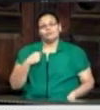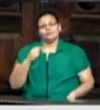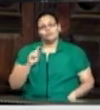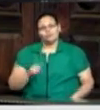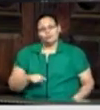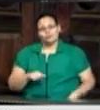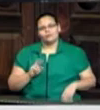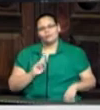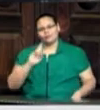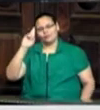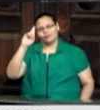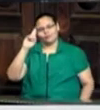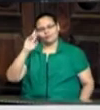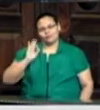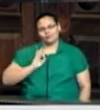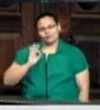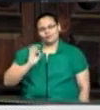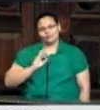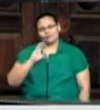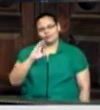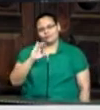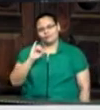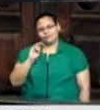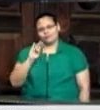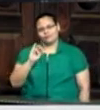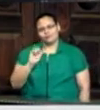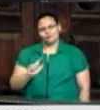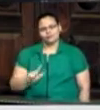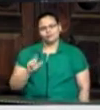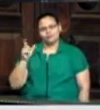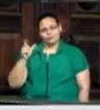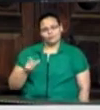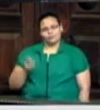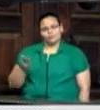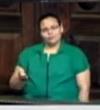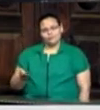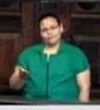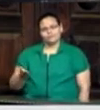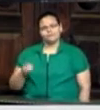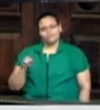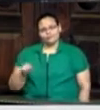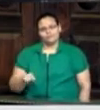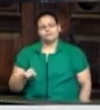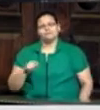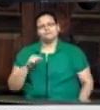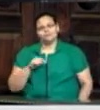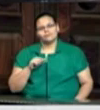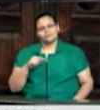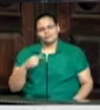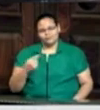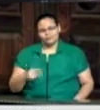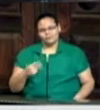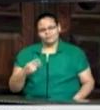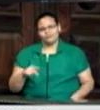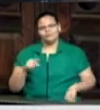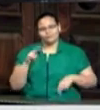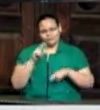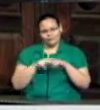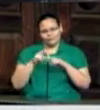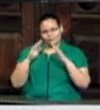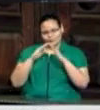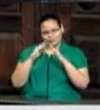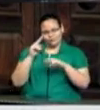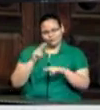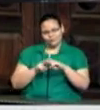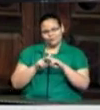uma representação da Polícia Civil para que ele cumpra a sua pena num